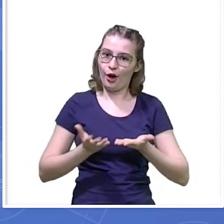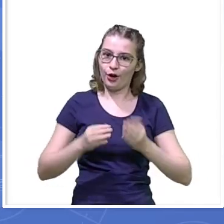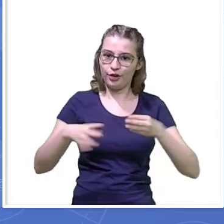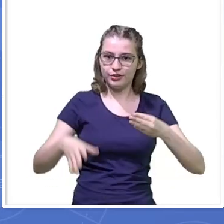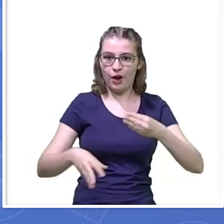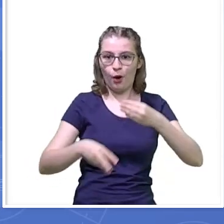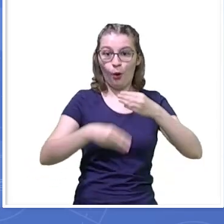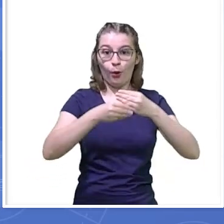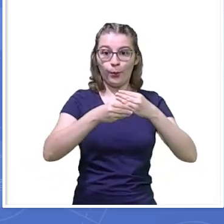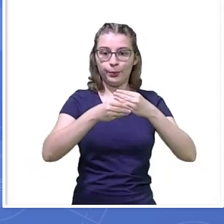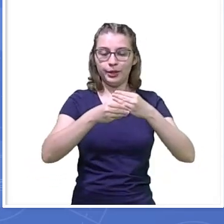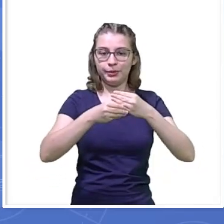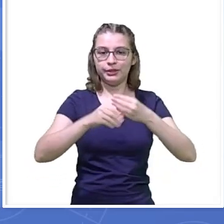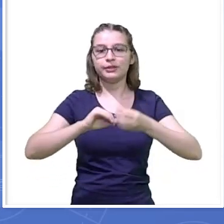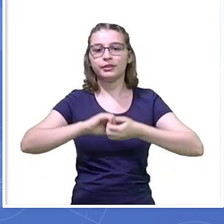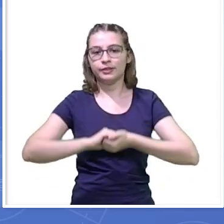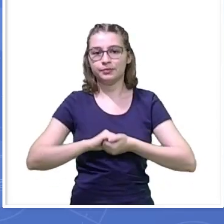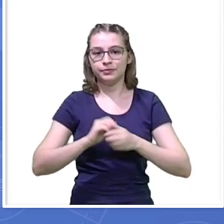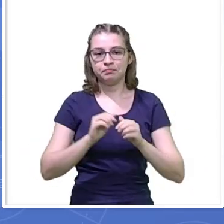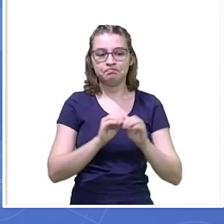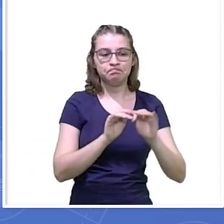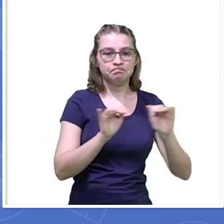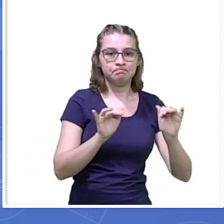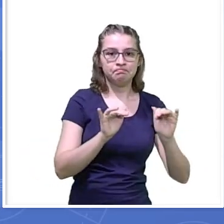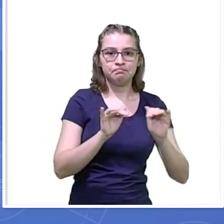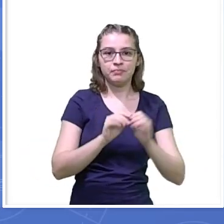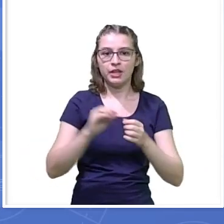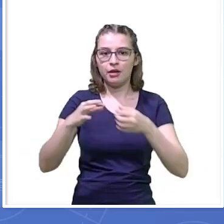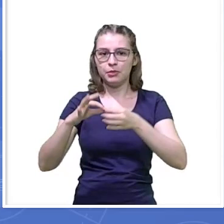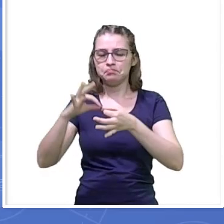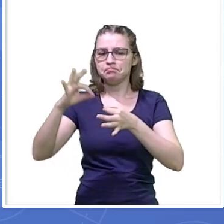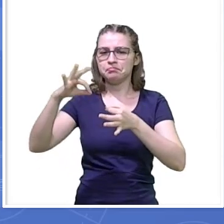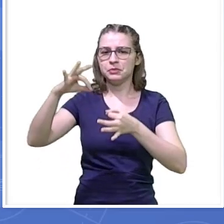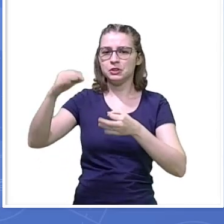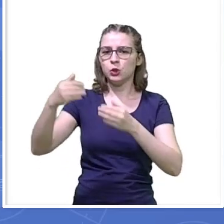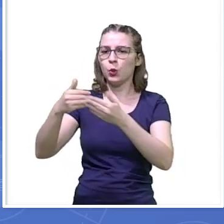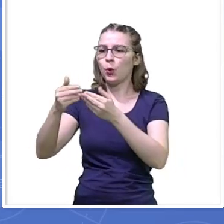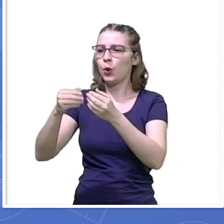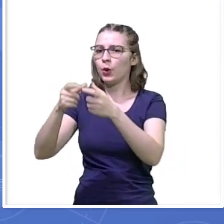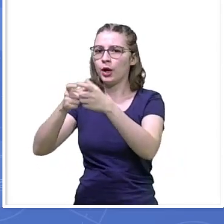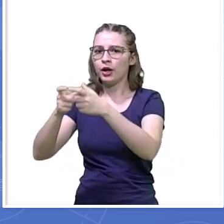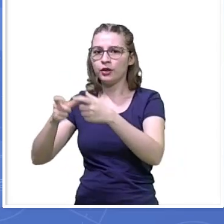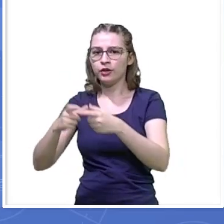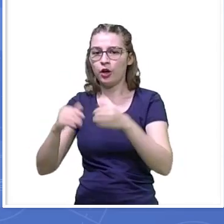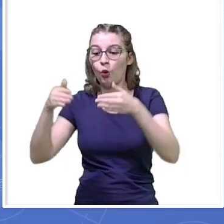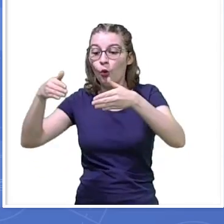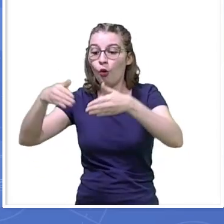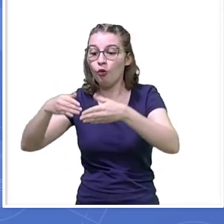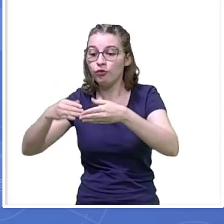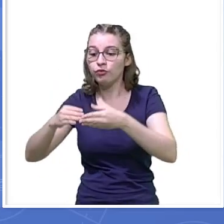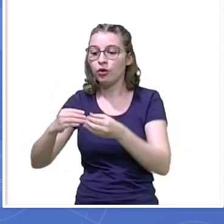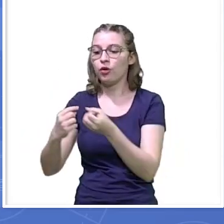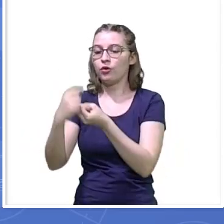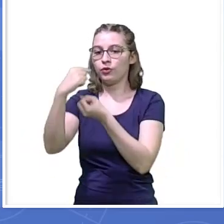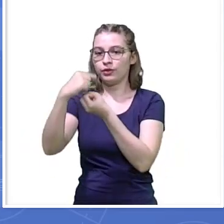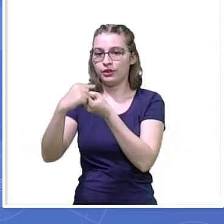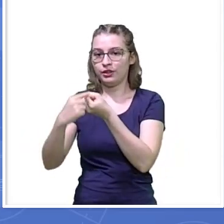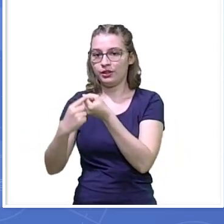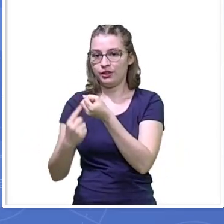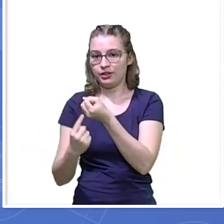a distância em graus de qualquer ponto da superfície terrestre em relação à linha do Equador.